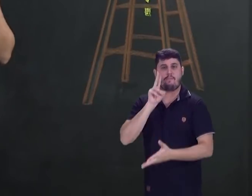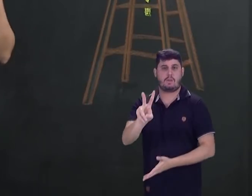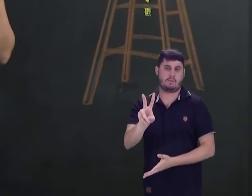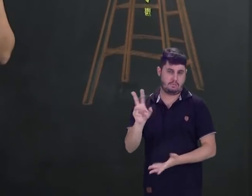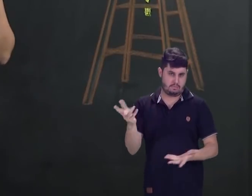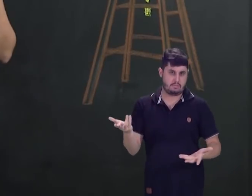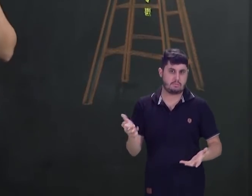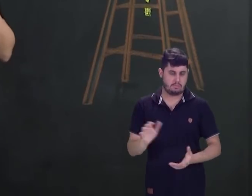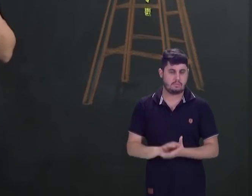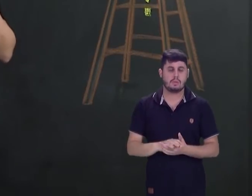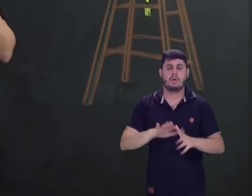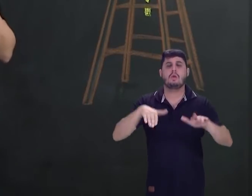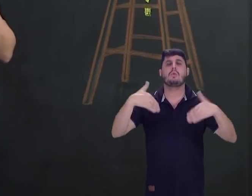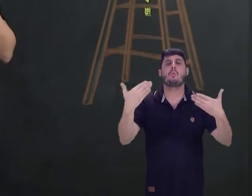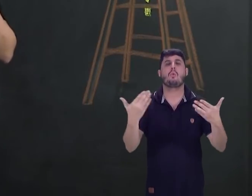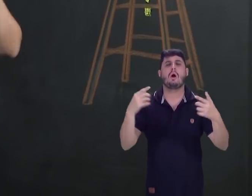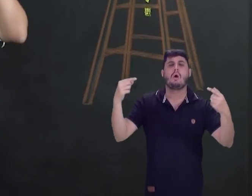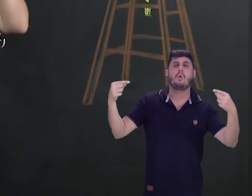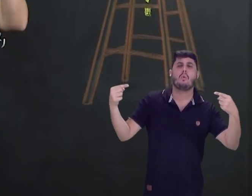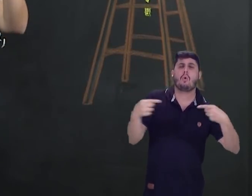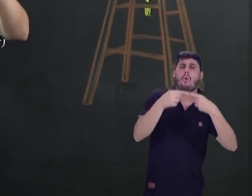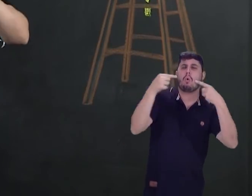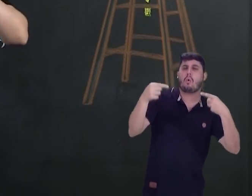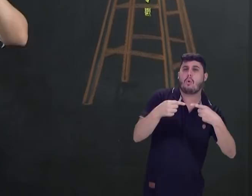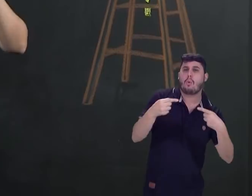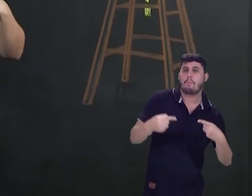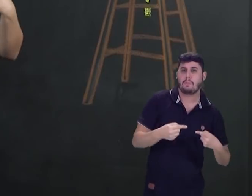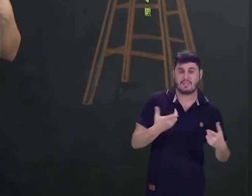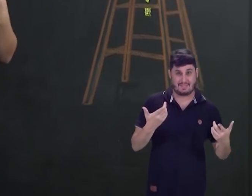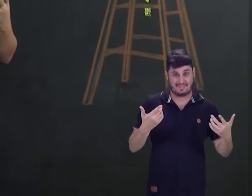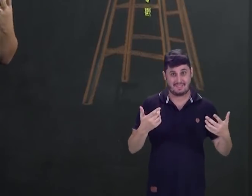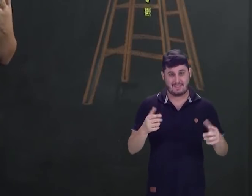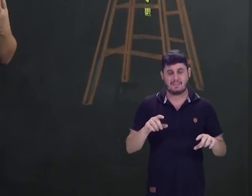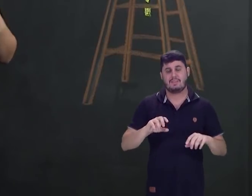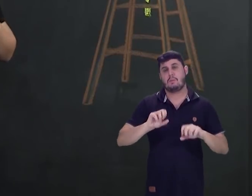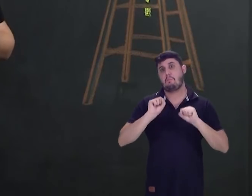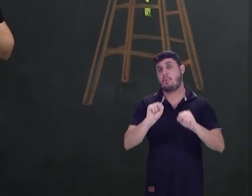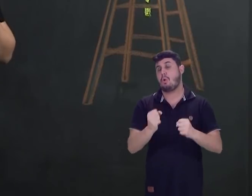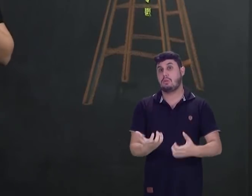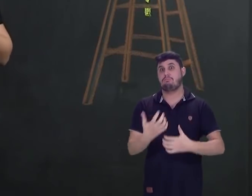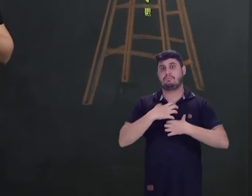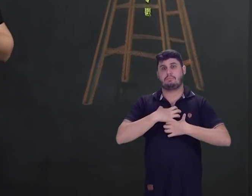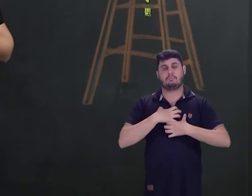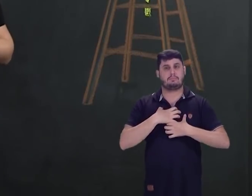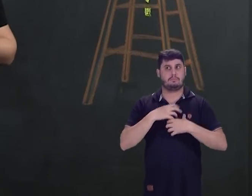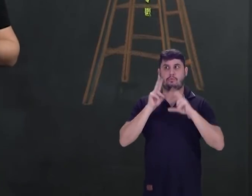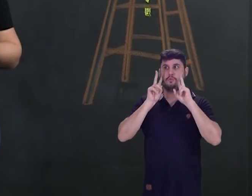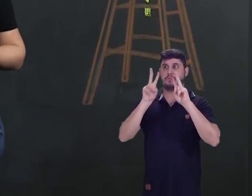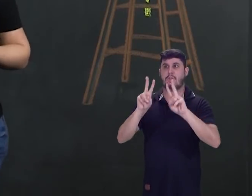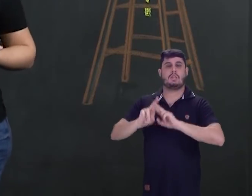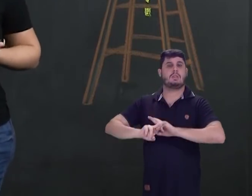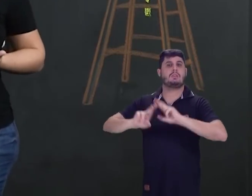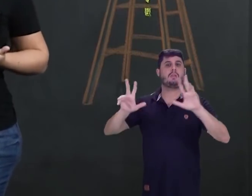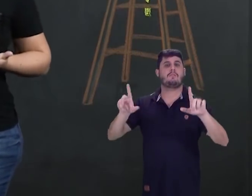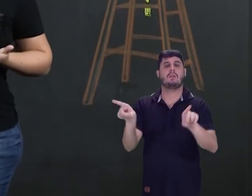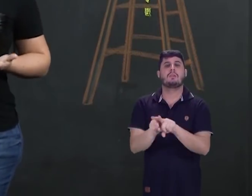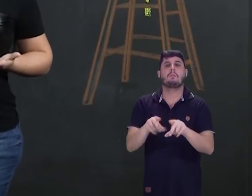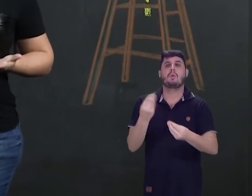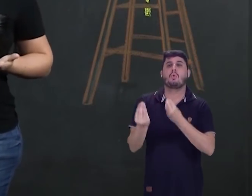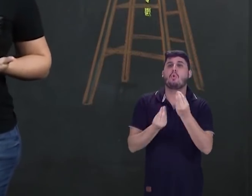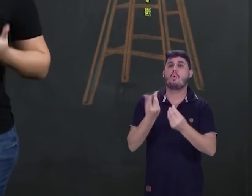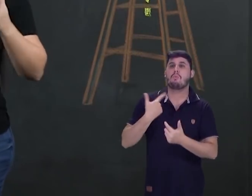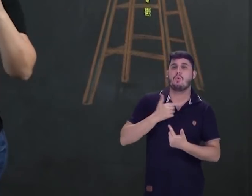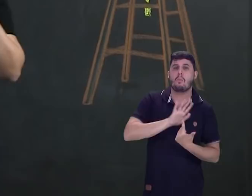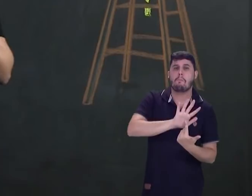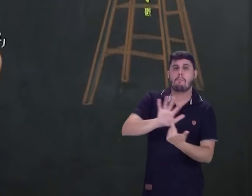quais sensações que a composição com esses aspectos causam? Ou quais sensações eu consigo expressar a